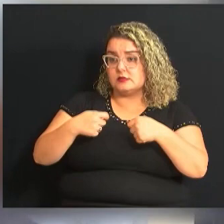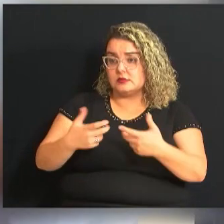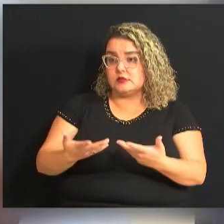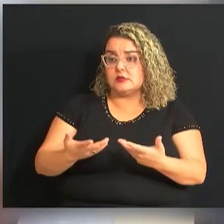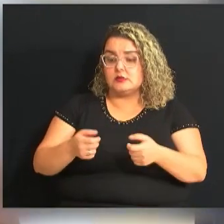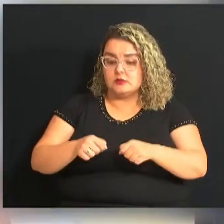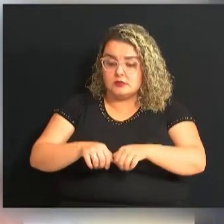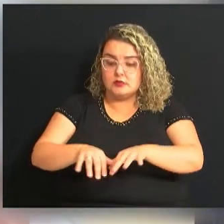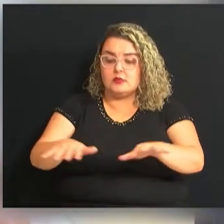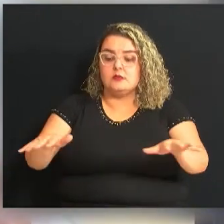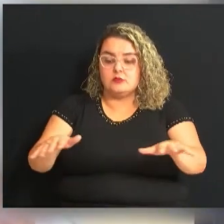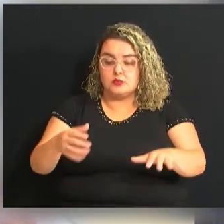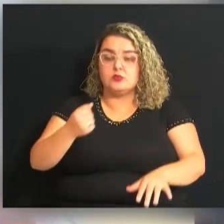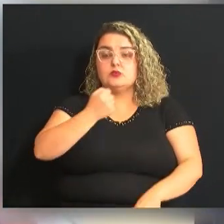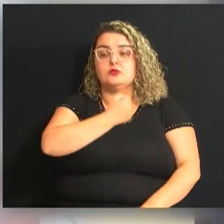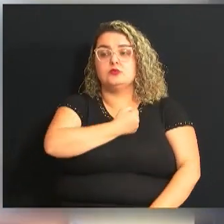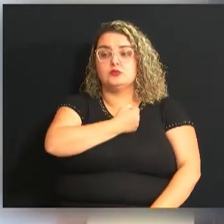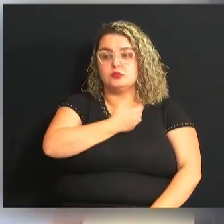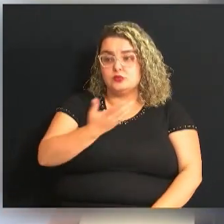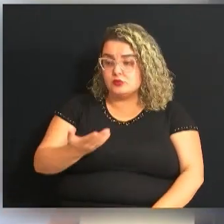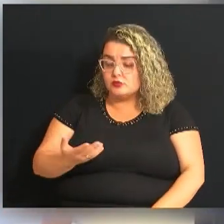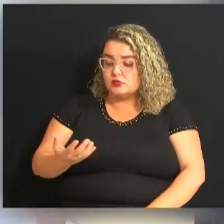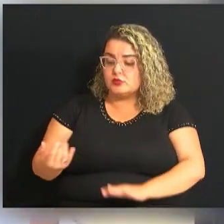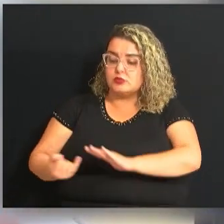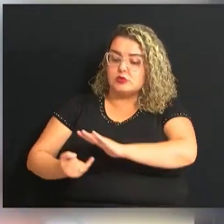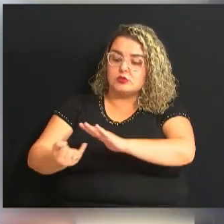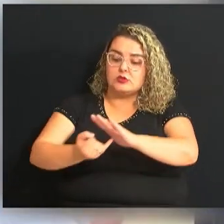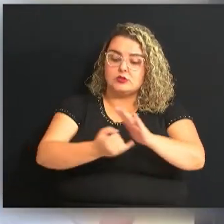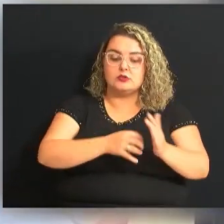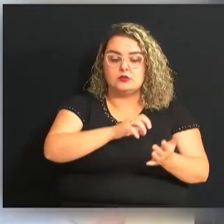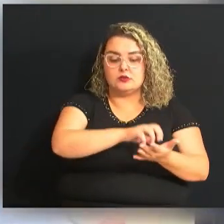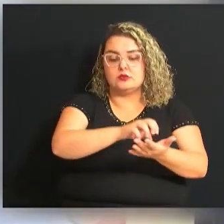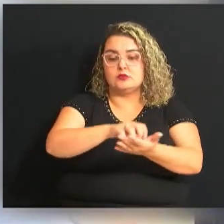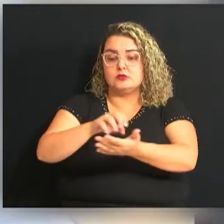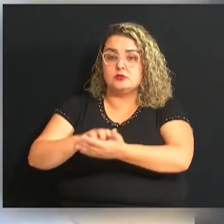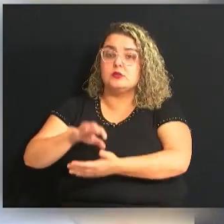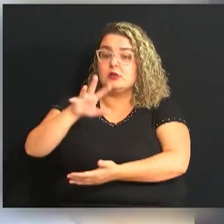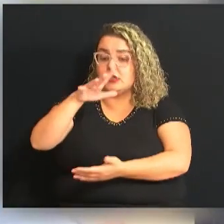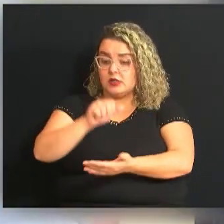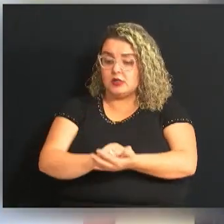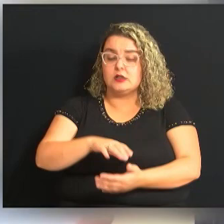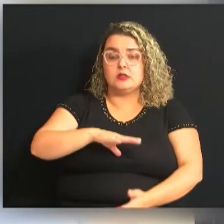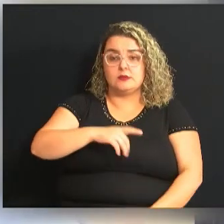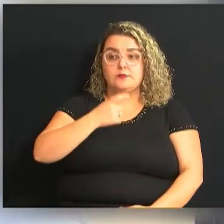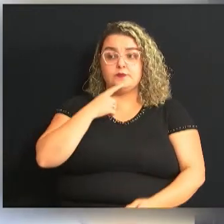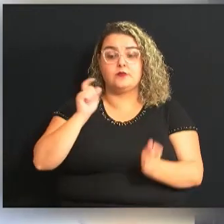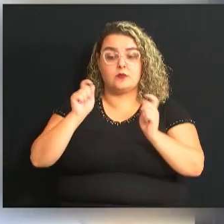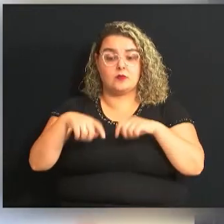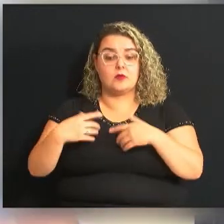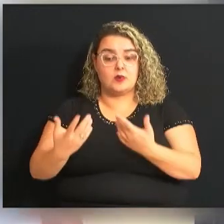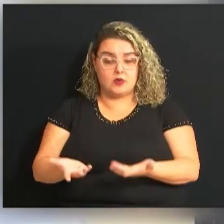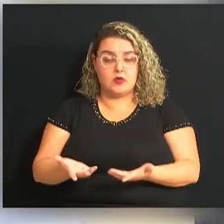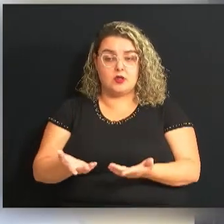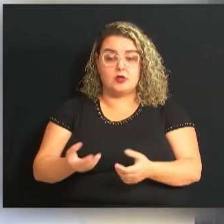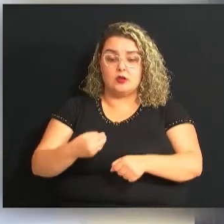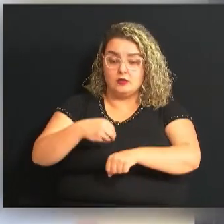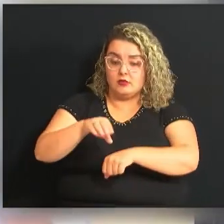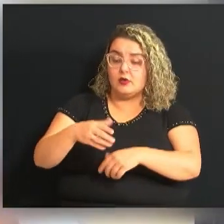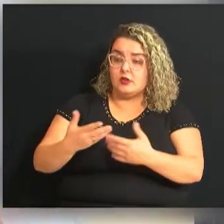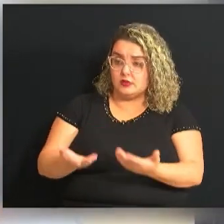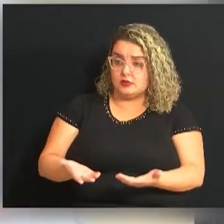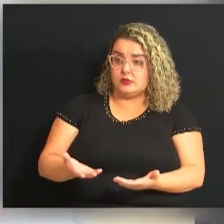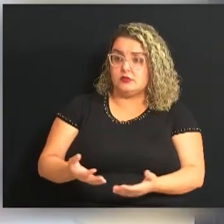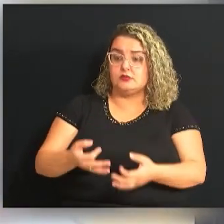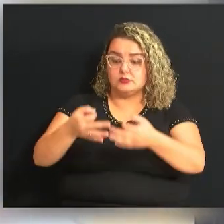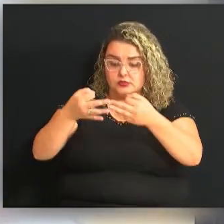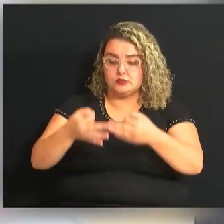amplie o número de entidades cadastradas no município que possibilite fazer esse encaminhamento de forma correta, porque